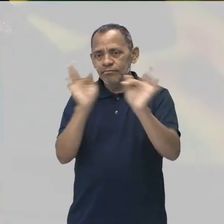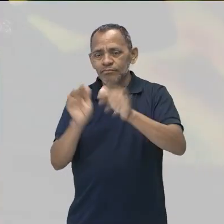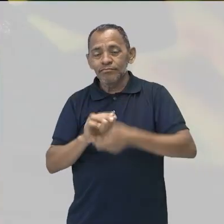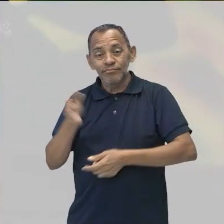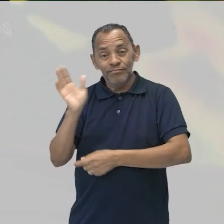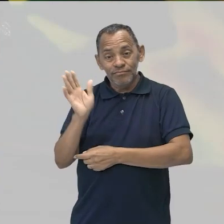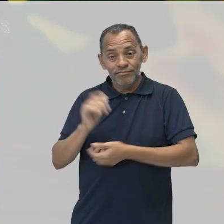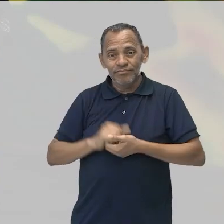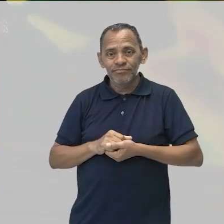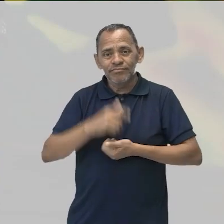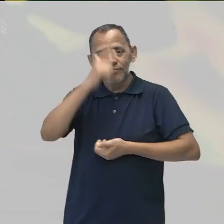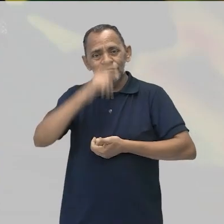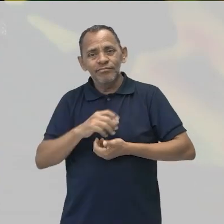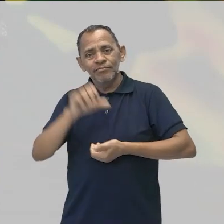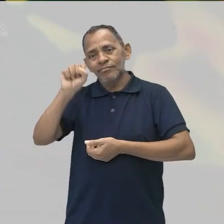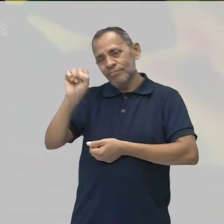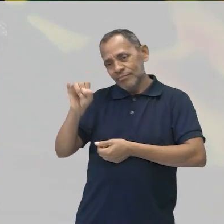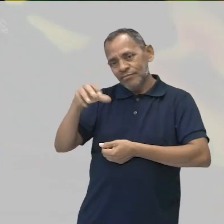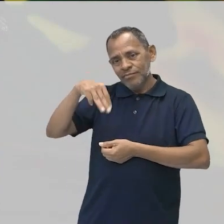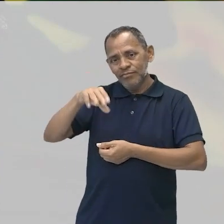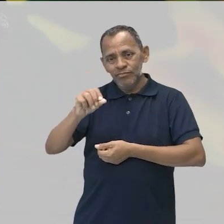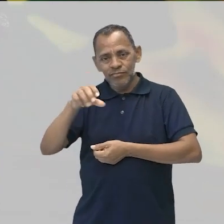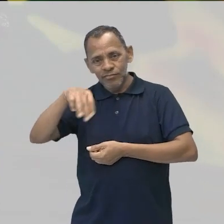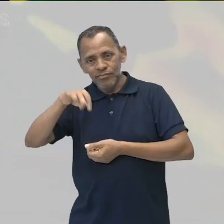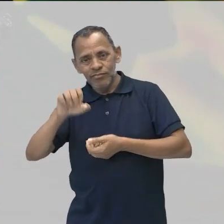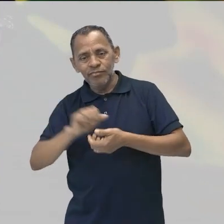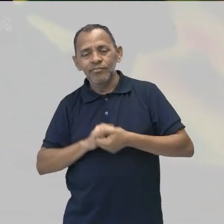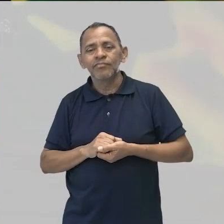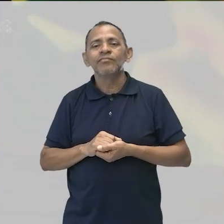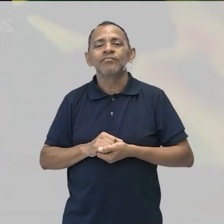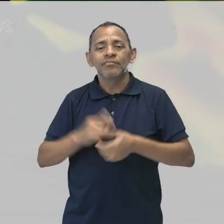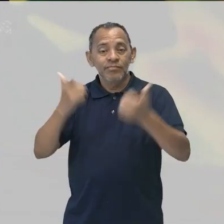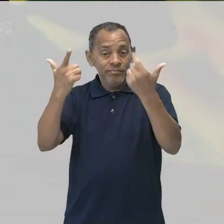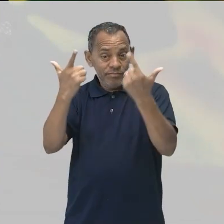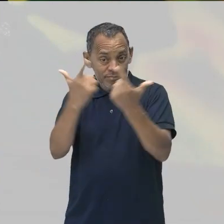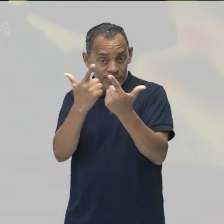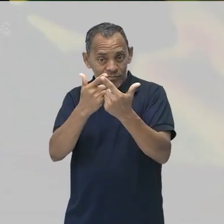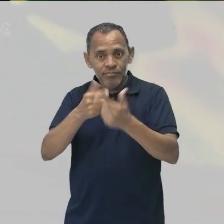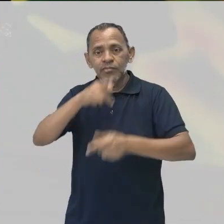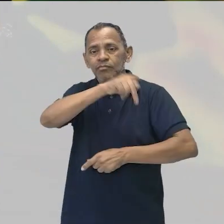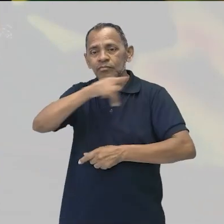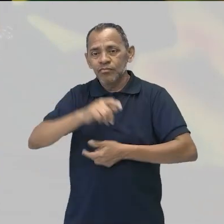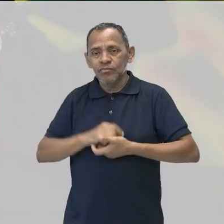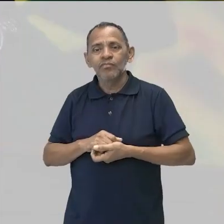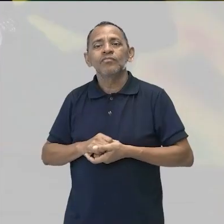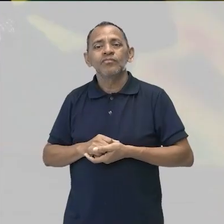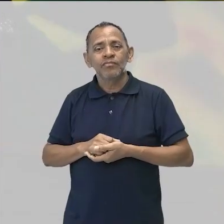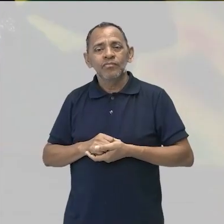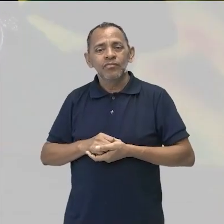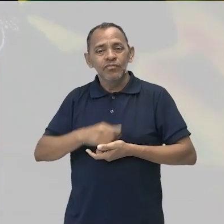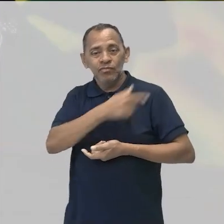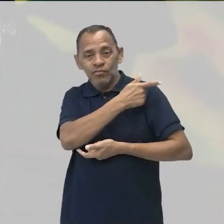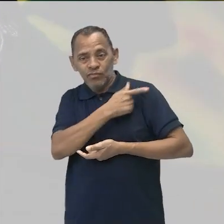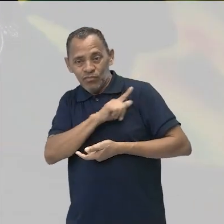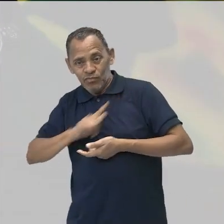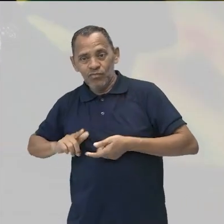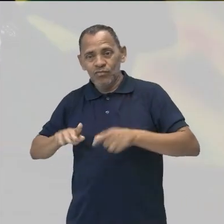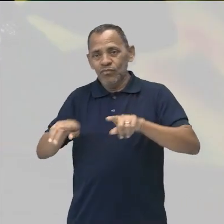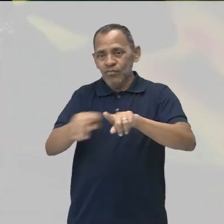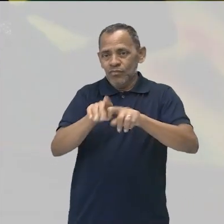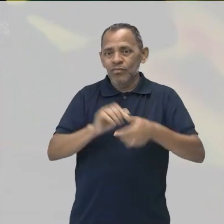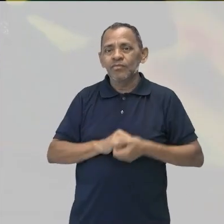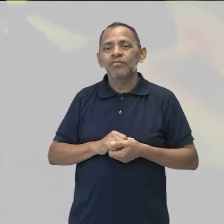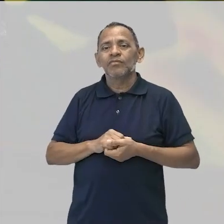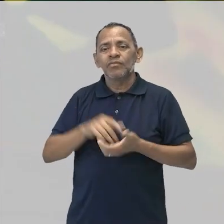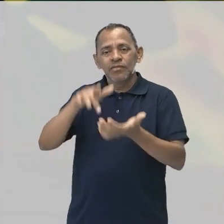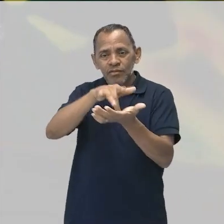Olá, sou Simone Picanço, inspetora do Balé Folclórico do Amazonas e professora da Rede Pública de Ensino. Fui bailarina do Balé Folclórico do